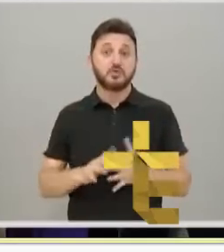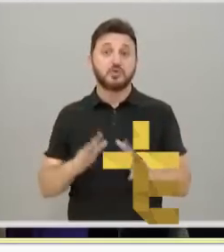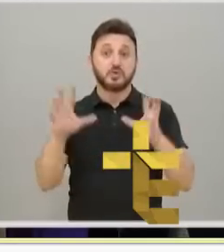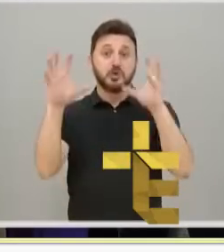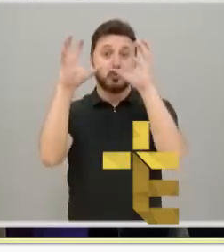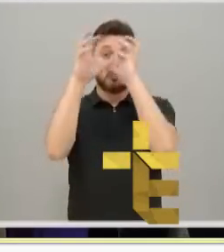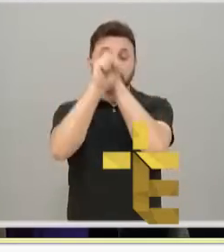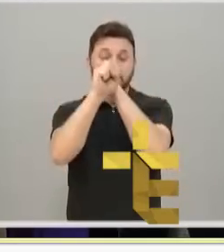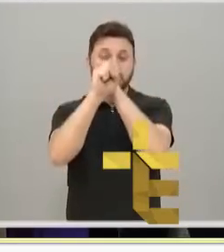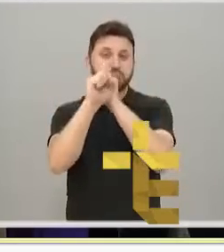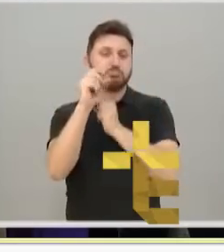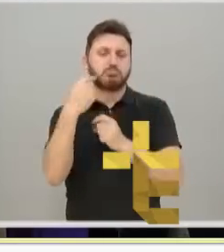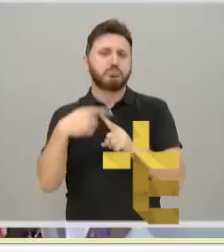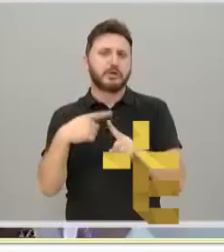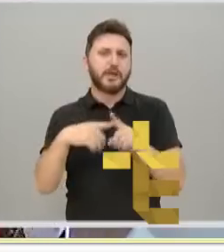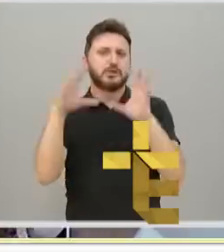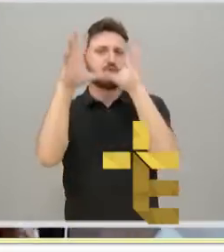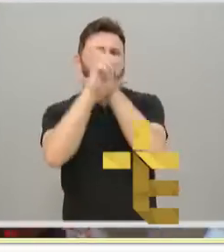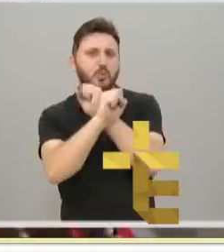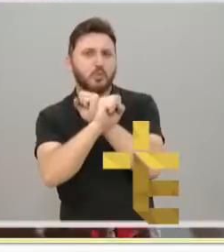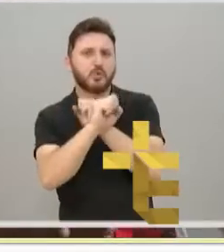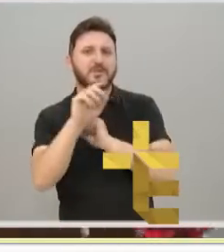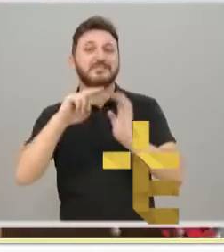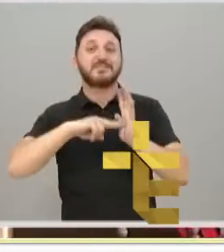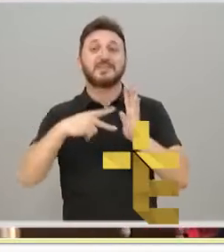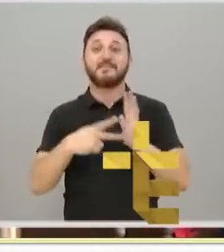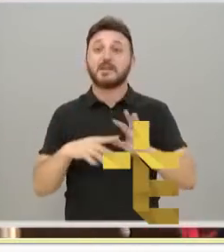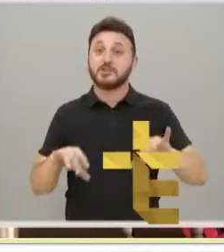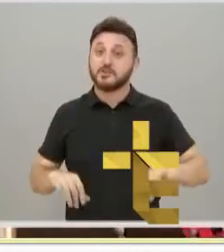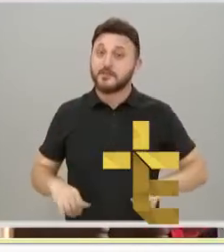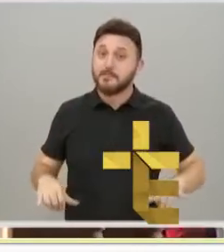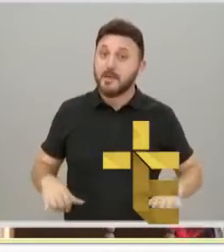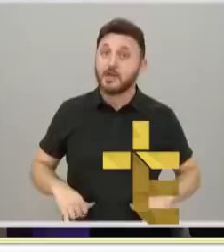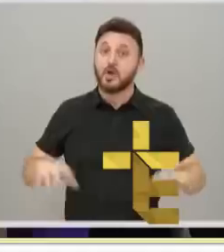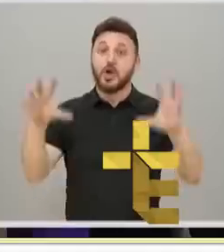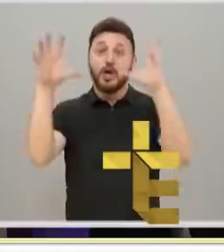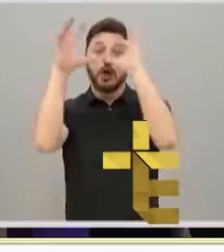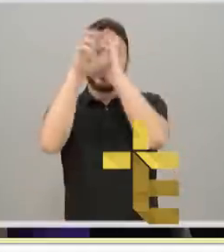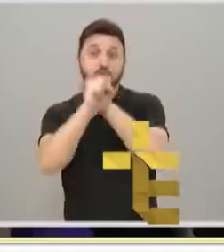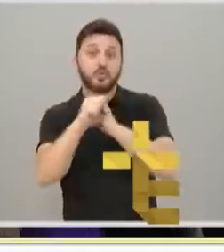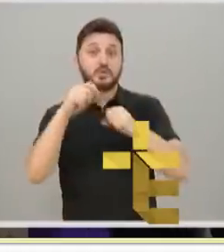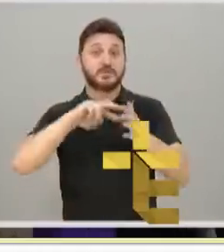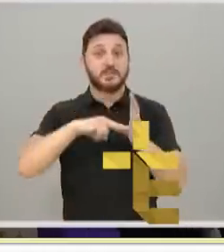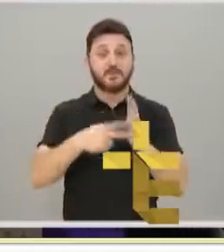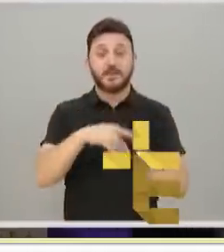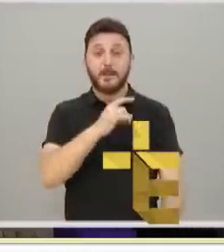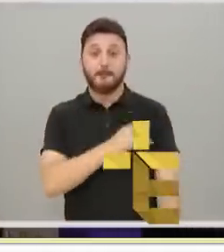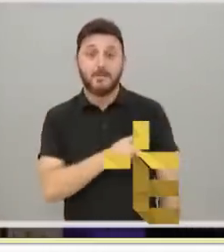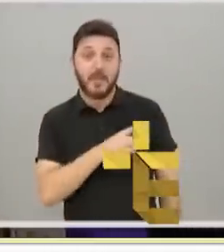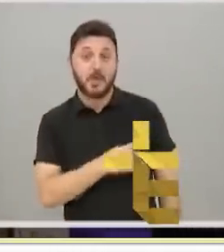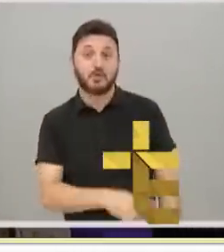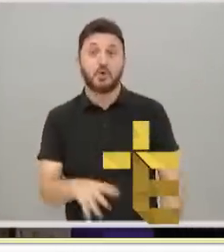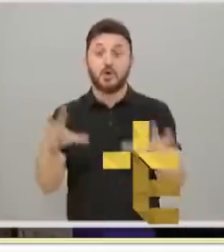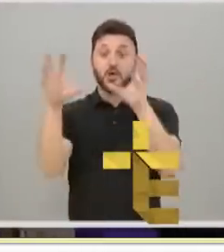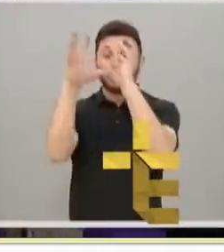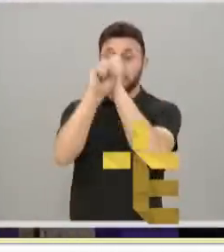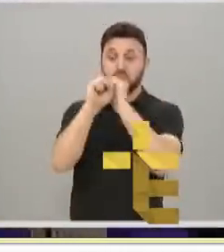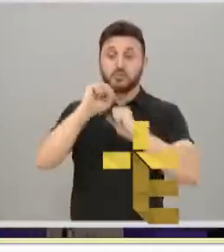tenha medo, a noite escura não é um vazio. A noite escura não é uma